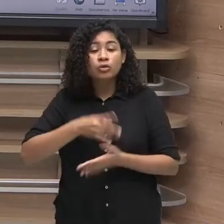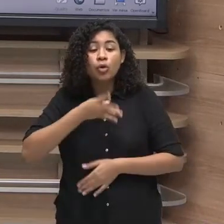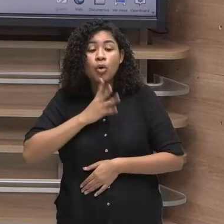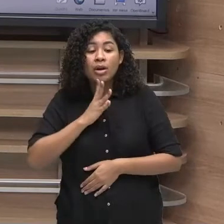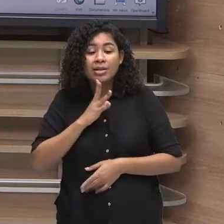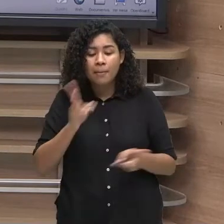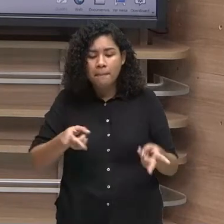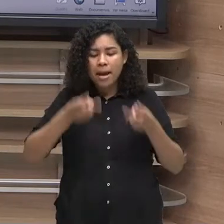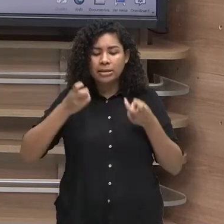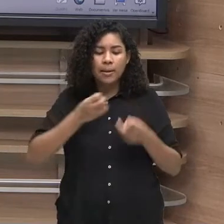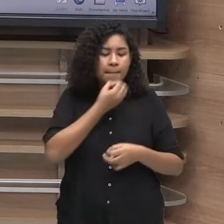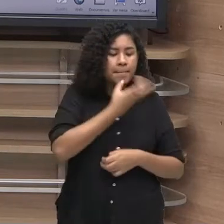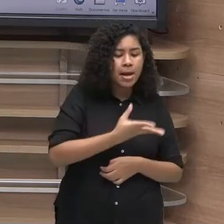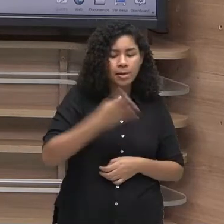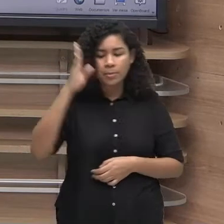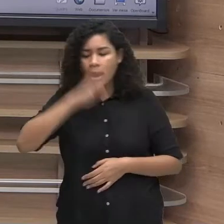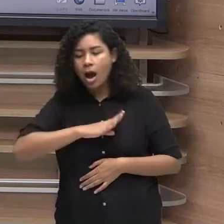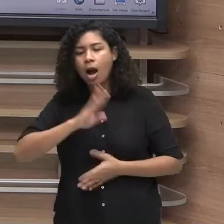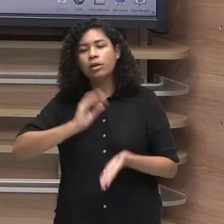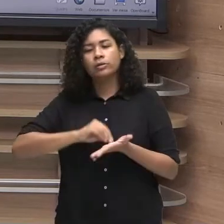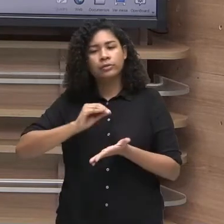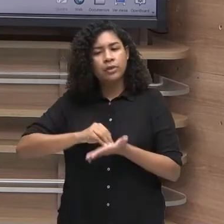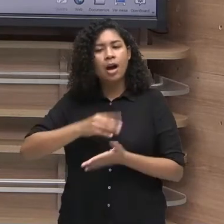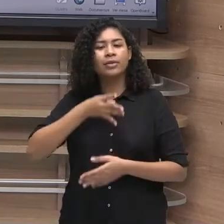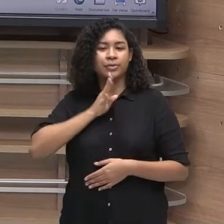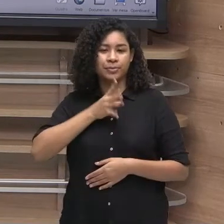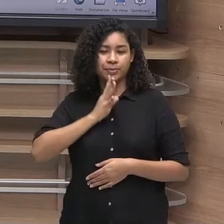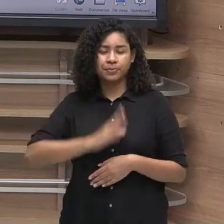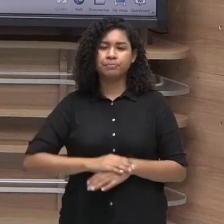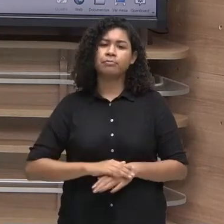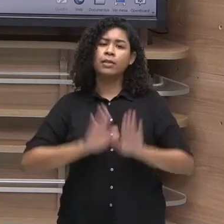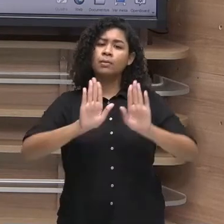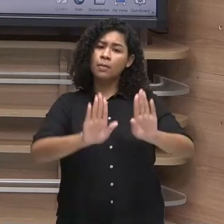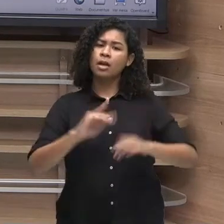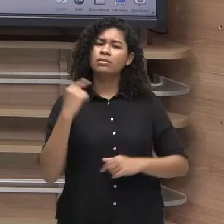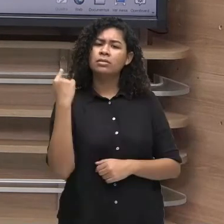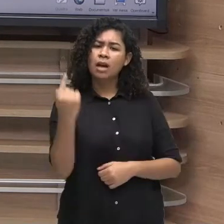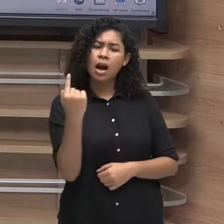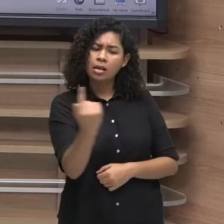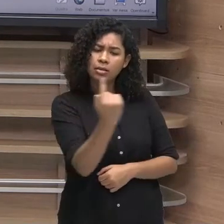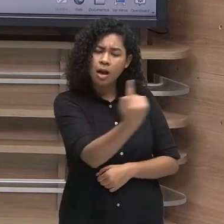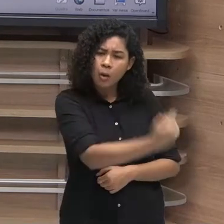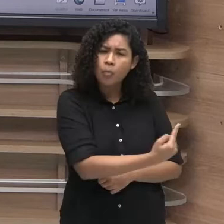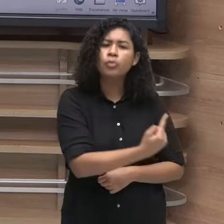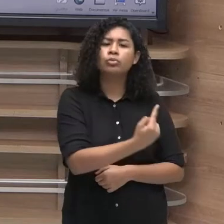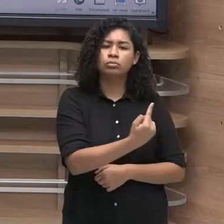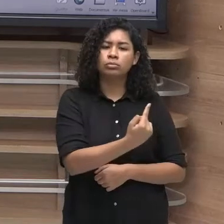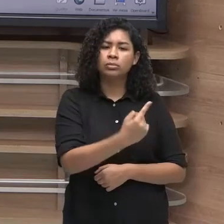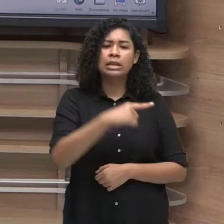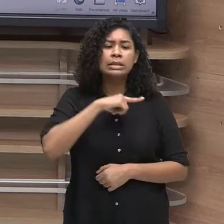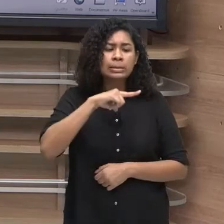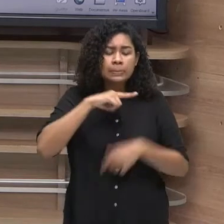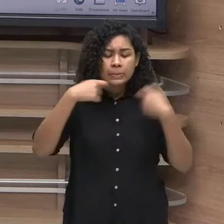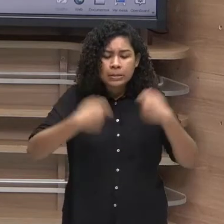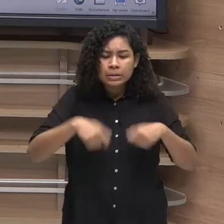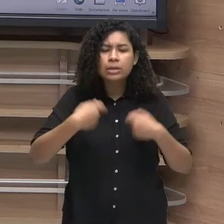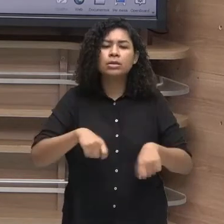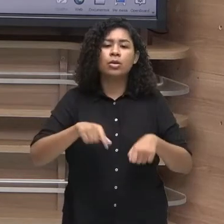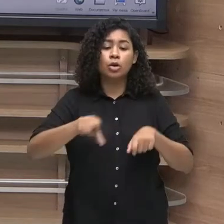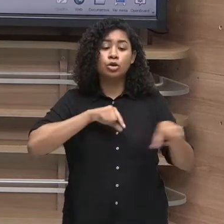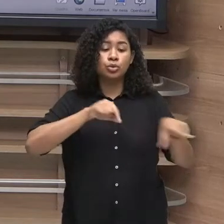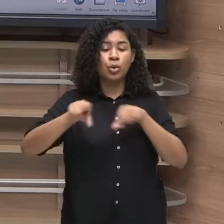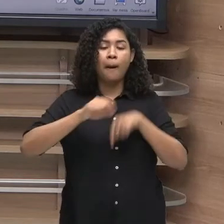Mas cada um de nós tendemos para fazer sempre boas escolhas. Por outro